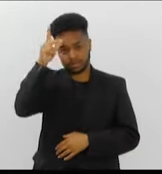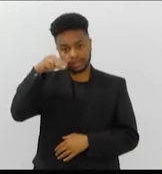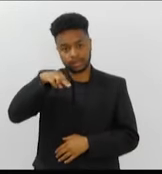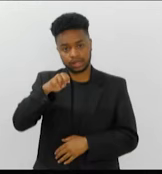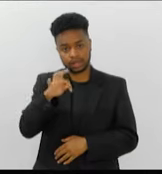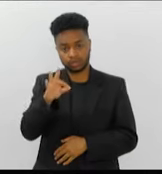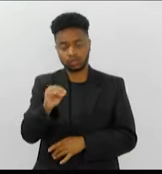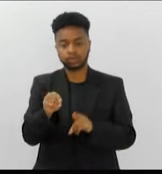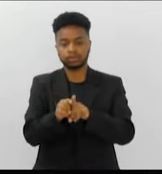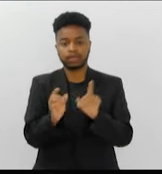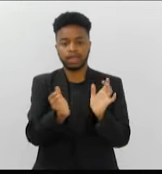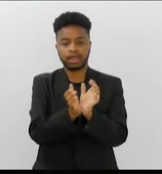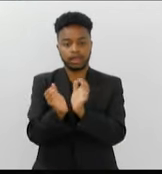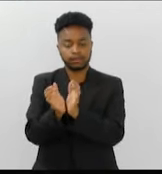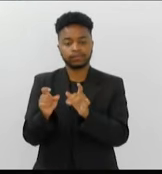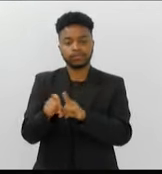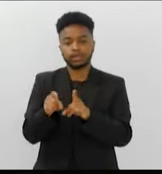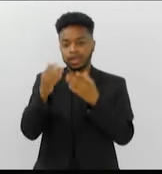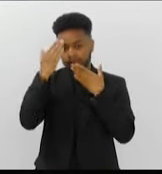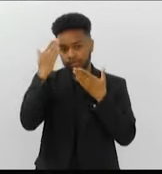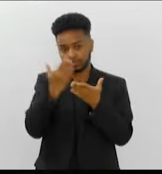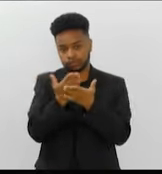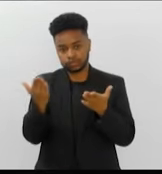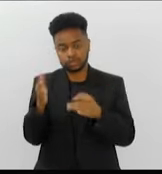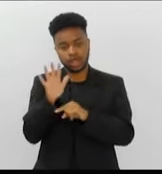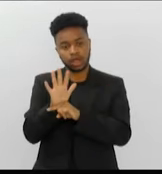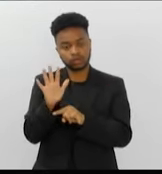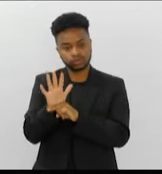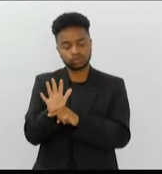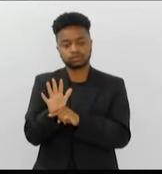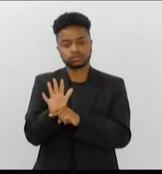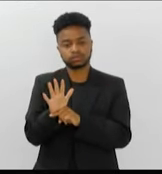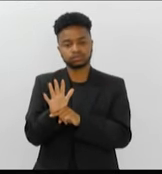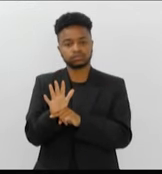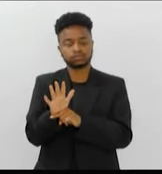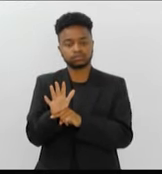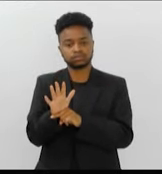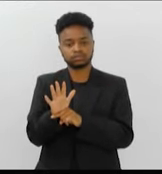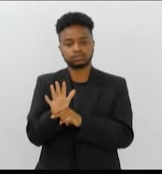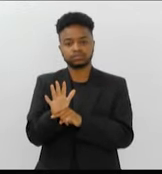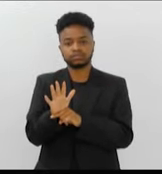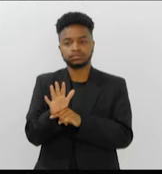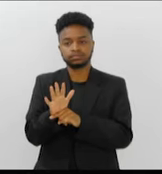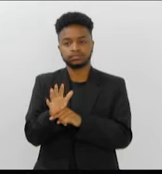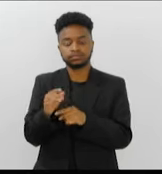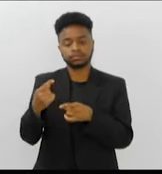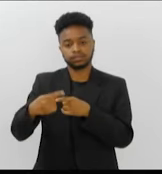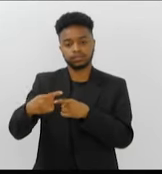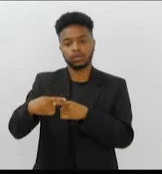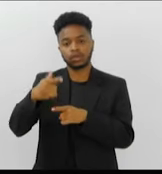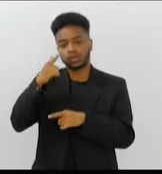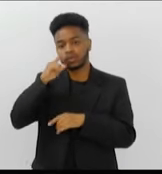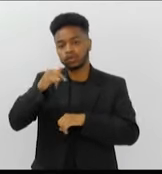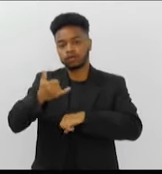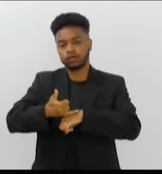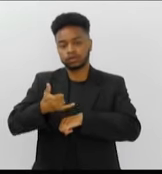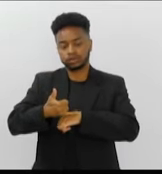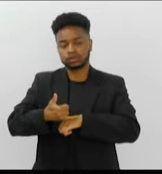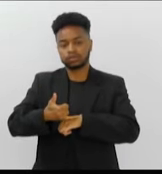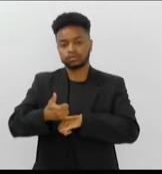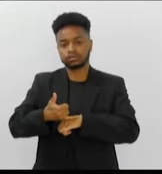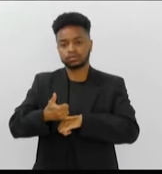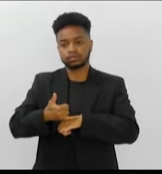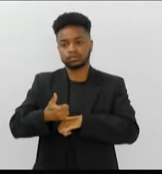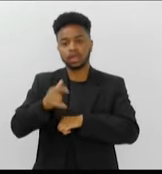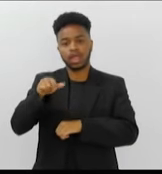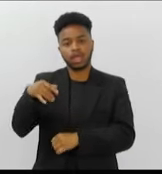equipe, agradecendo a todos que ajudaram direta e indiretamente por Volta Redonda ter sido